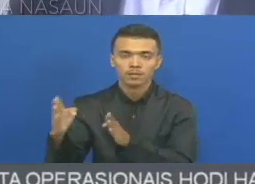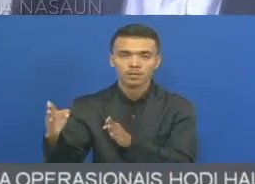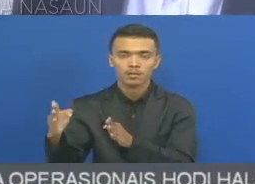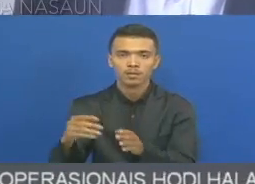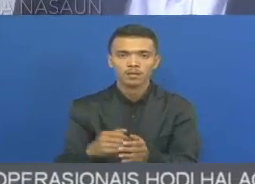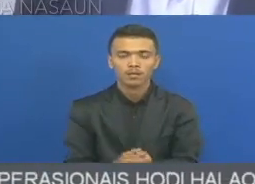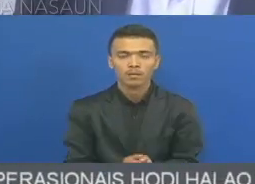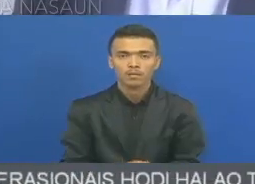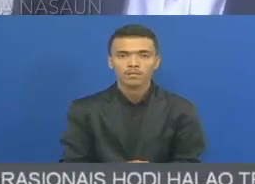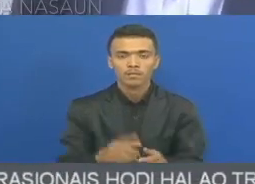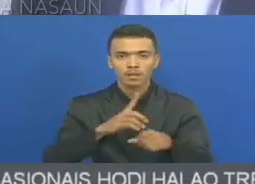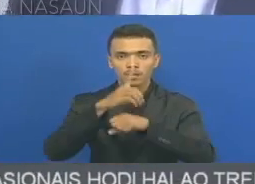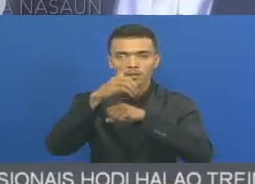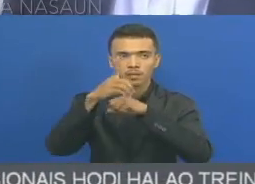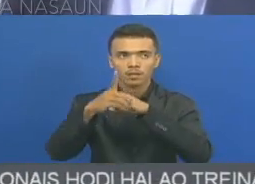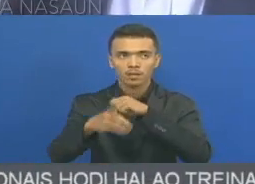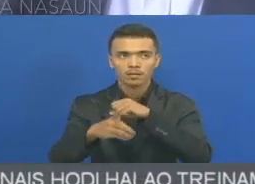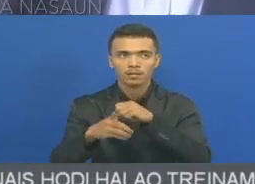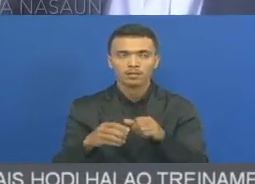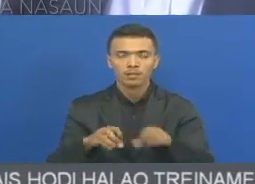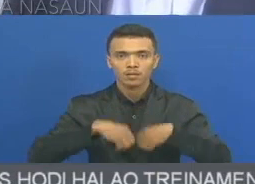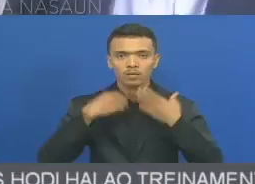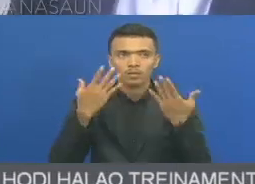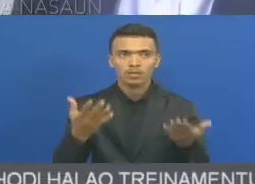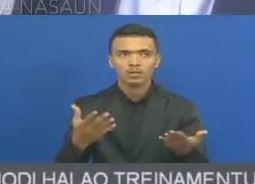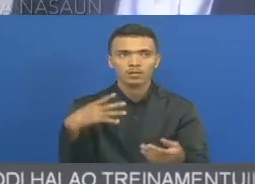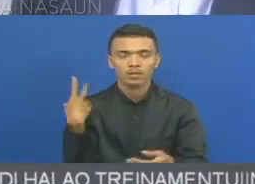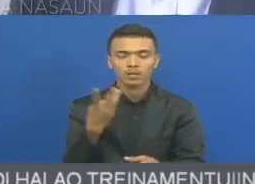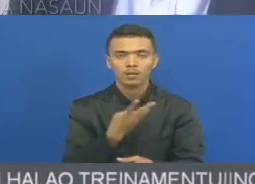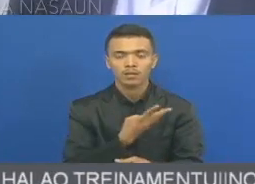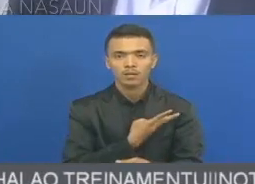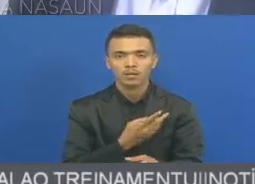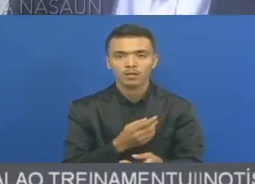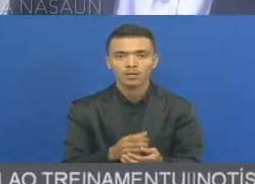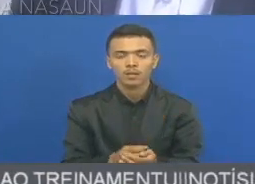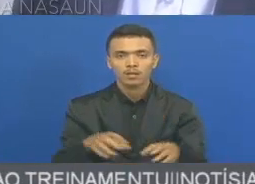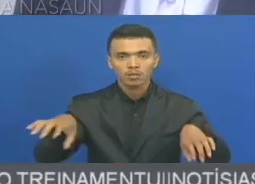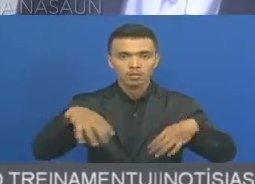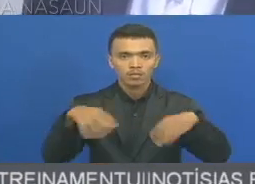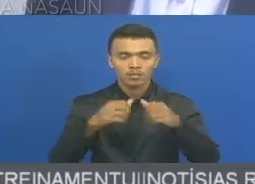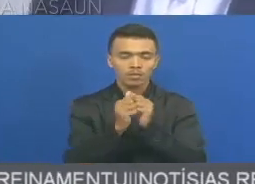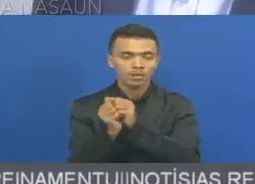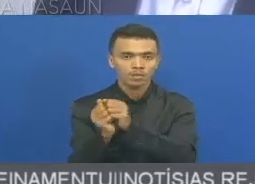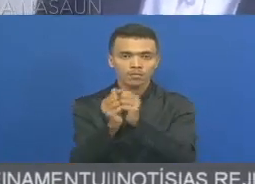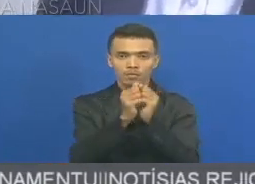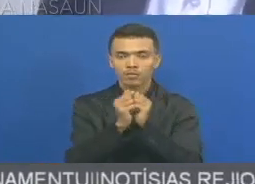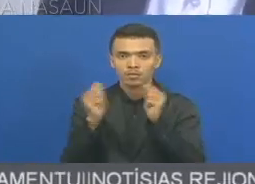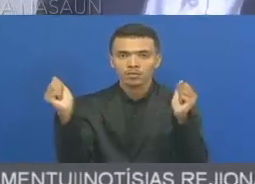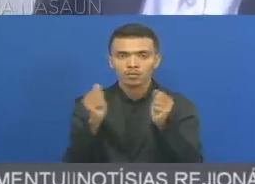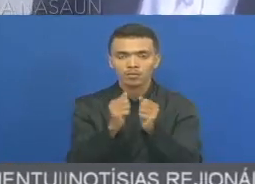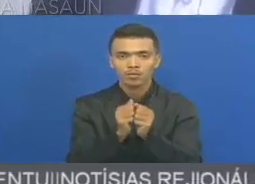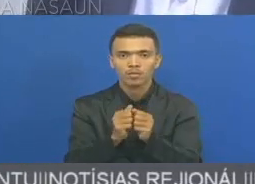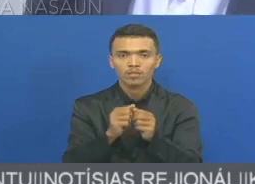E seguiu o desastre rumo a cara e o insight a tua moto. E em cooperação com agentes de